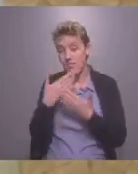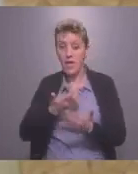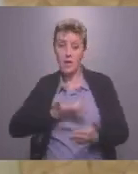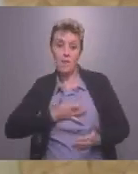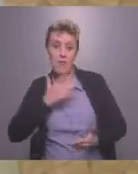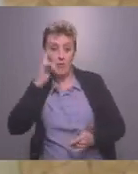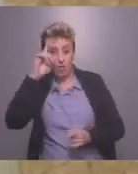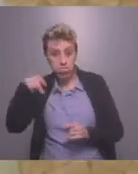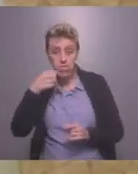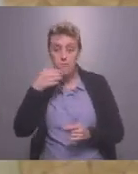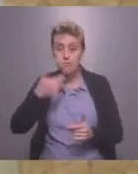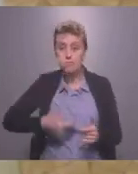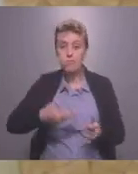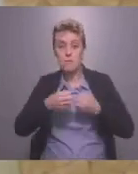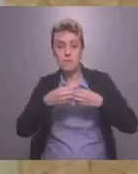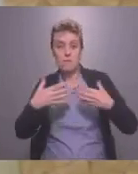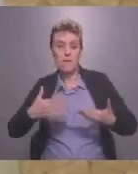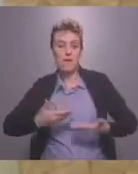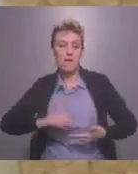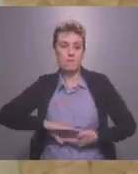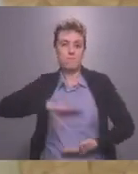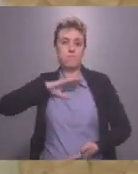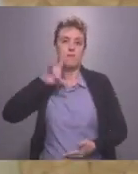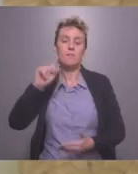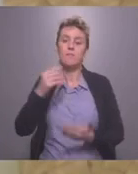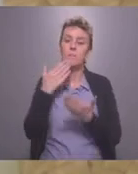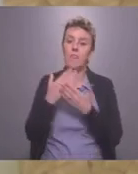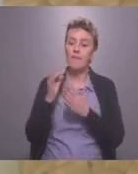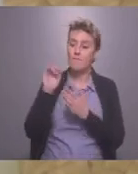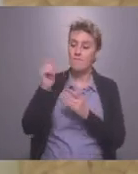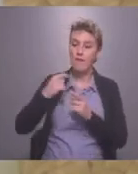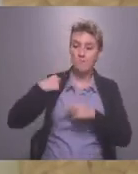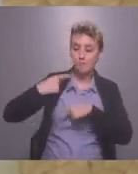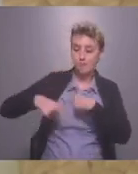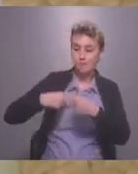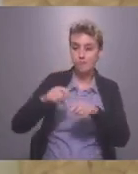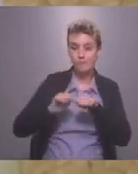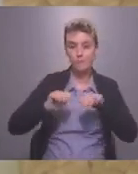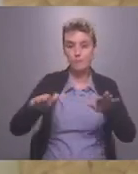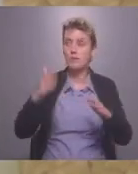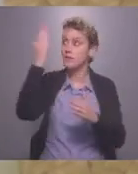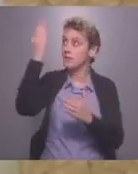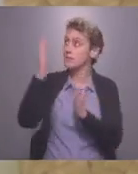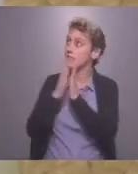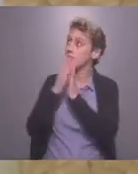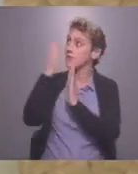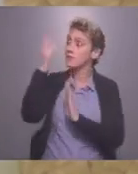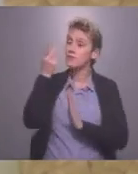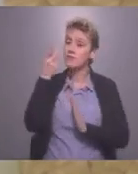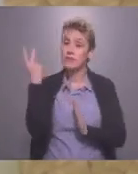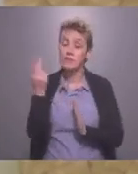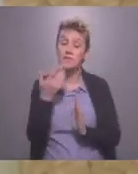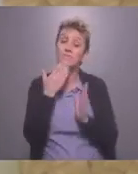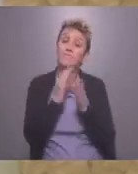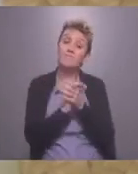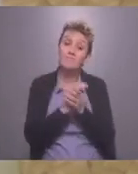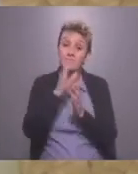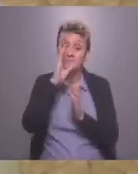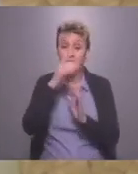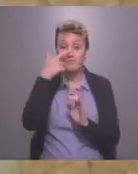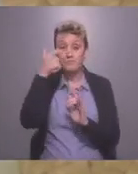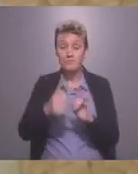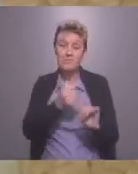a fé e se dê lugar a Ti, Deus da vida. Pedimos-te, Senhor, pelos que sofrem